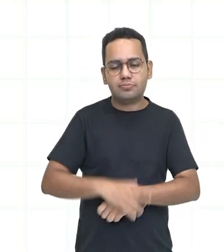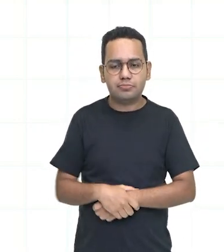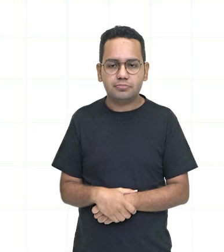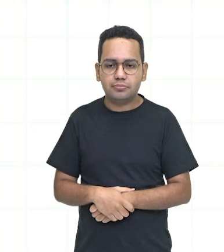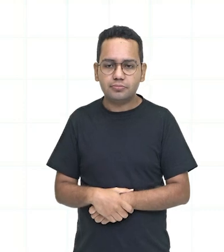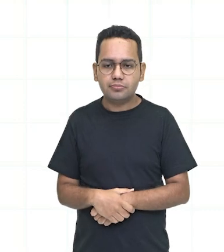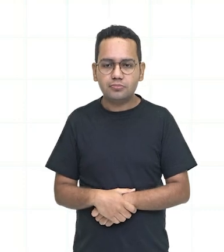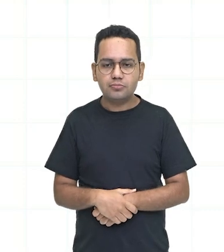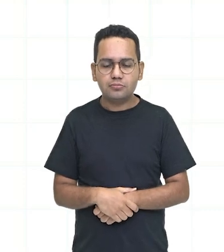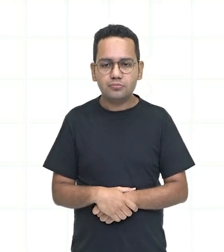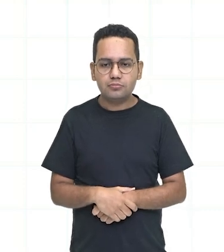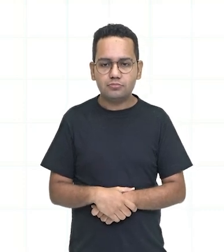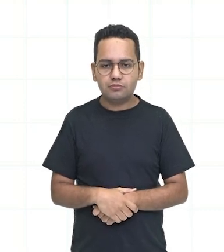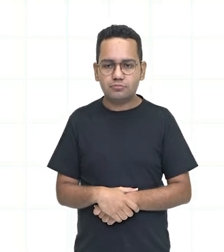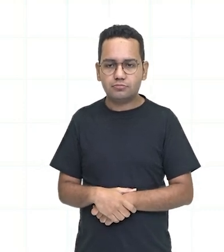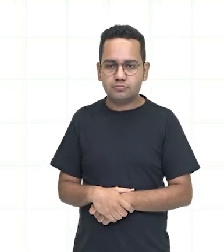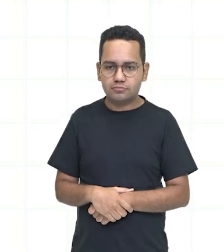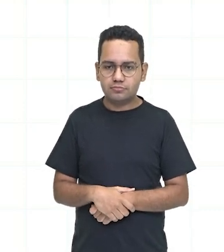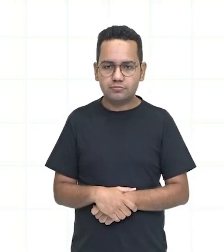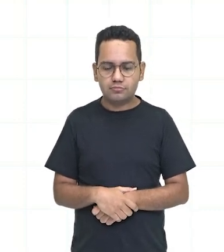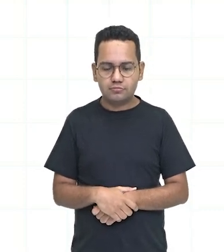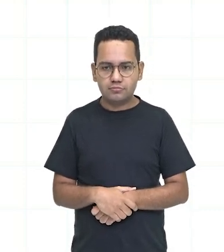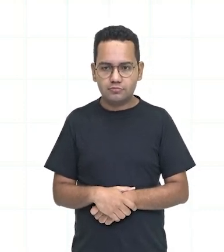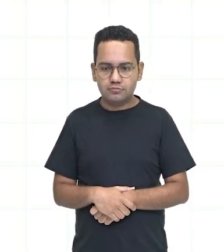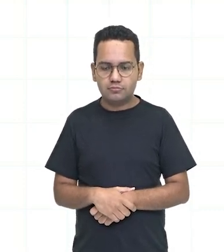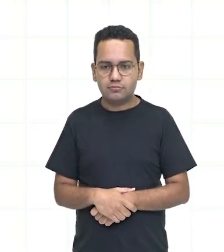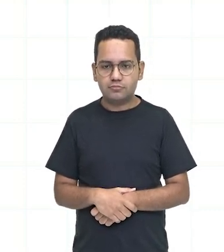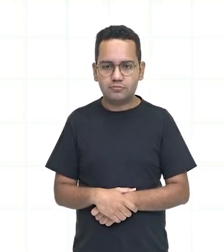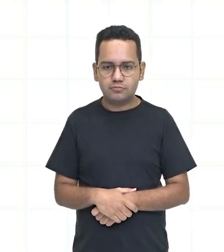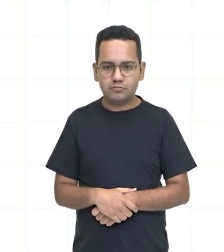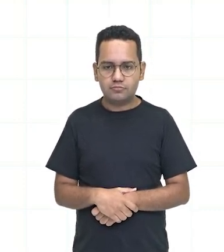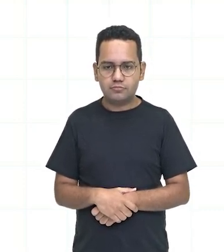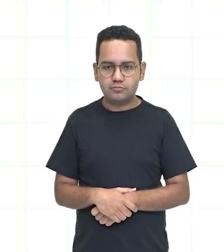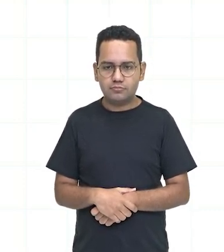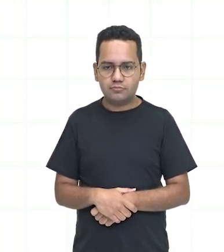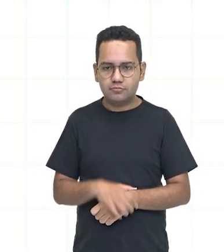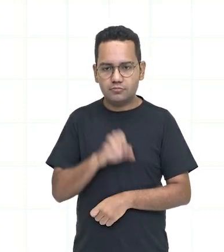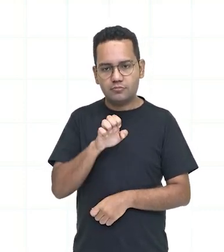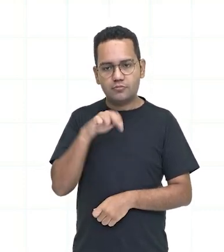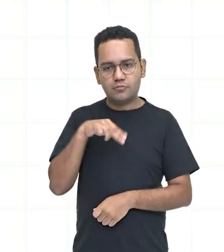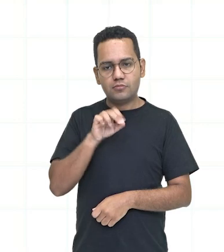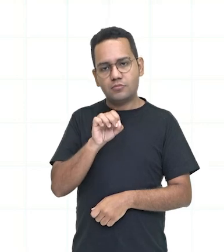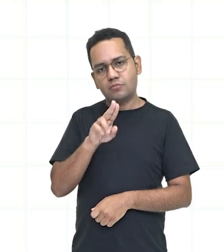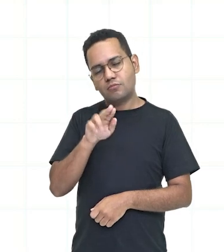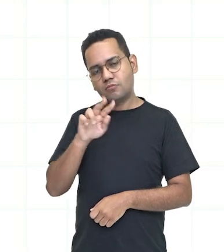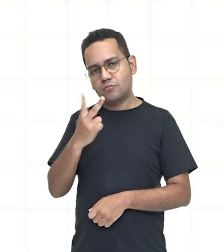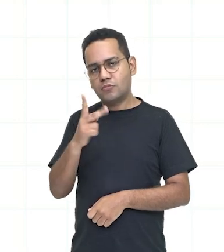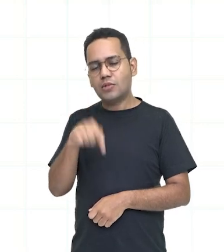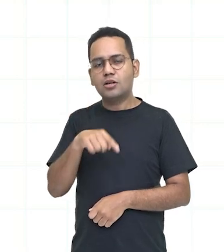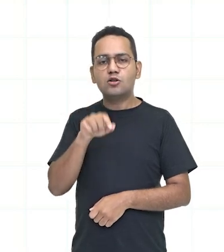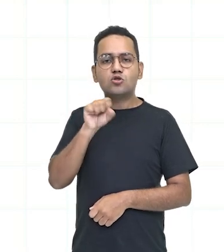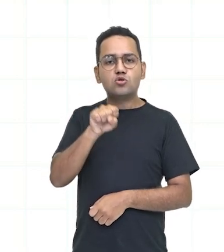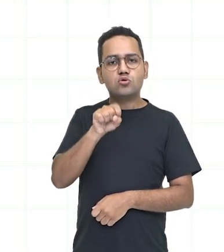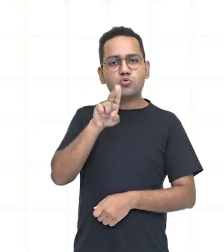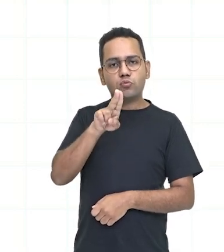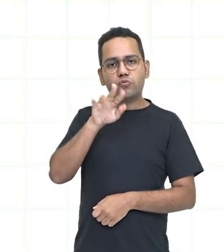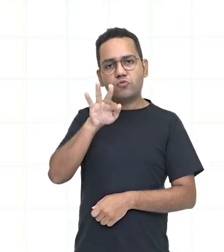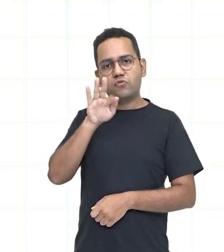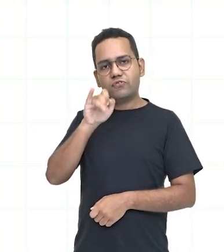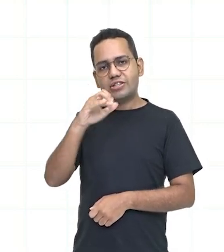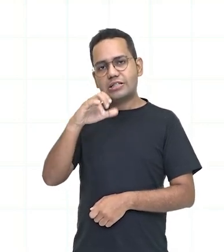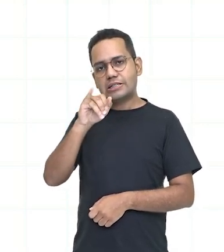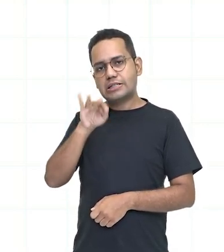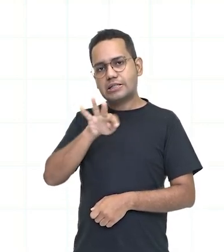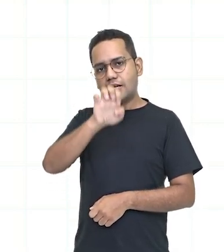money, se eu economizar dinheiro suficiente, a palavrinha enough quer dizer o suficiente. If I save enough money, se eu